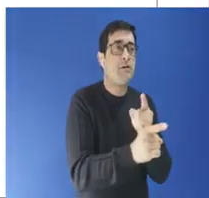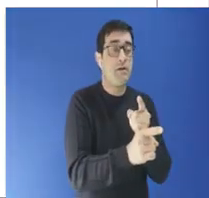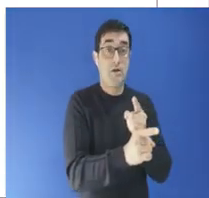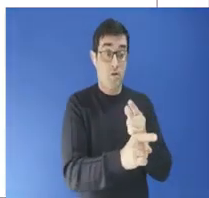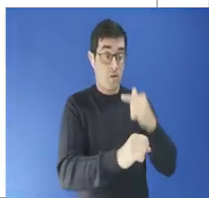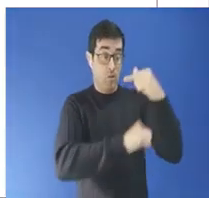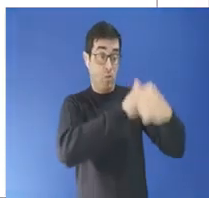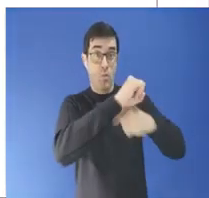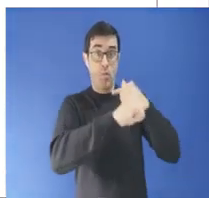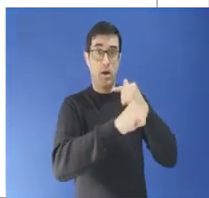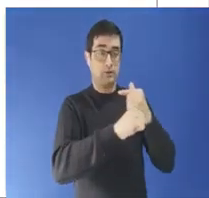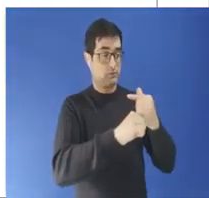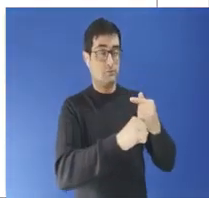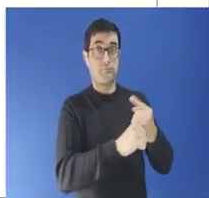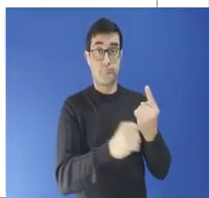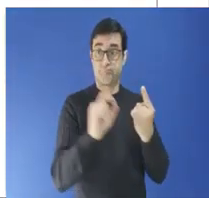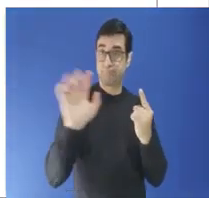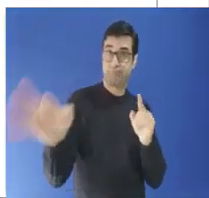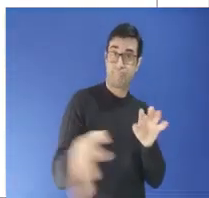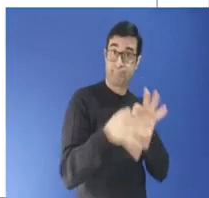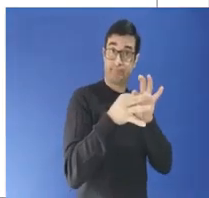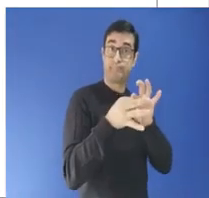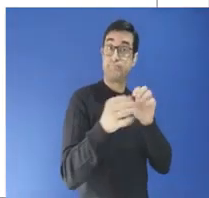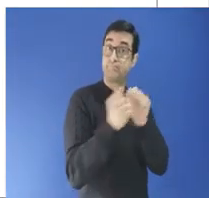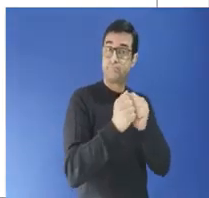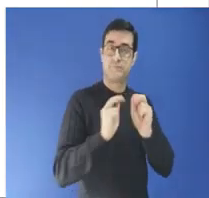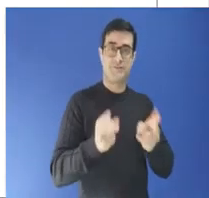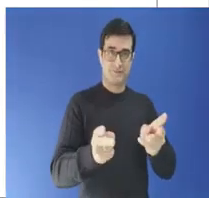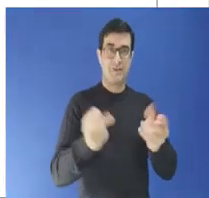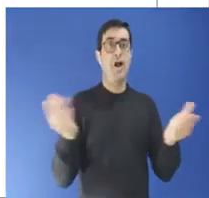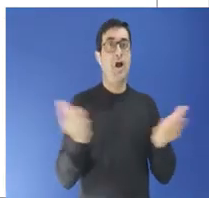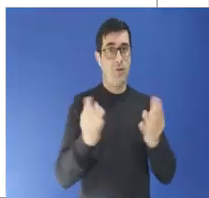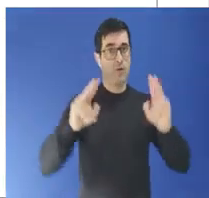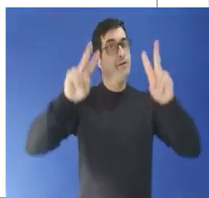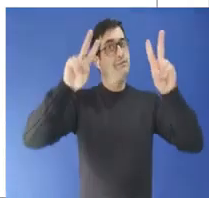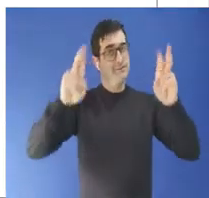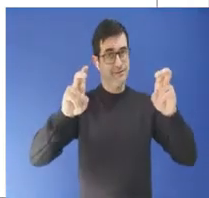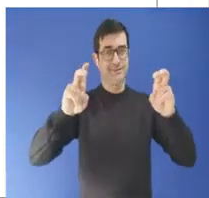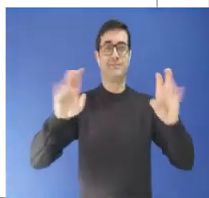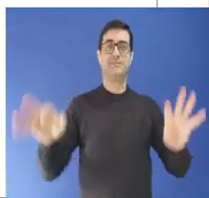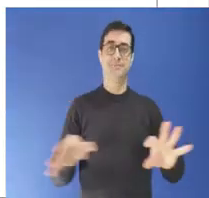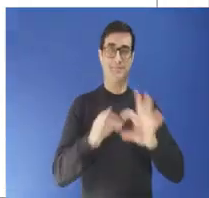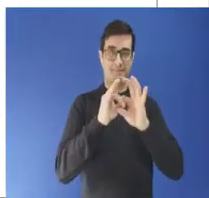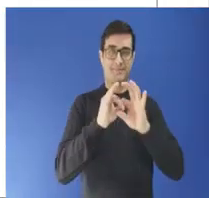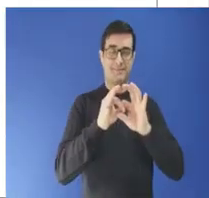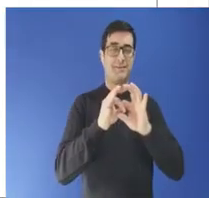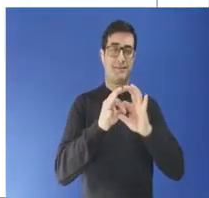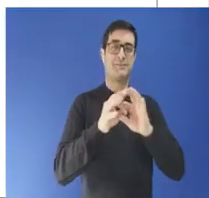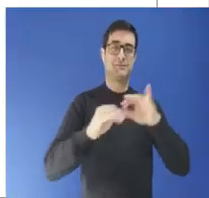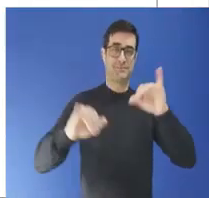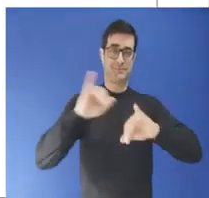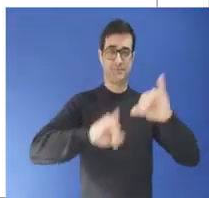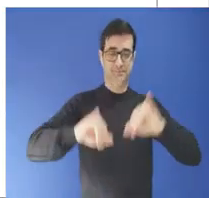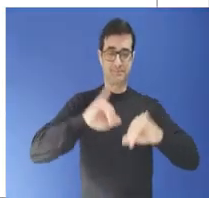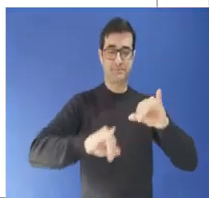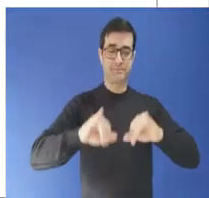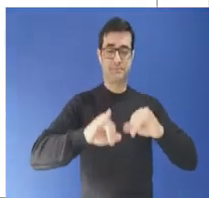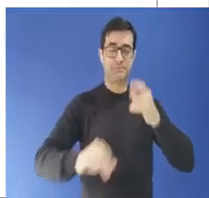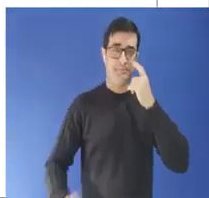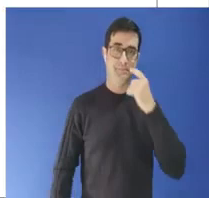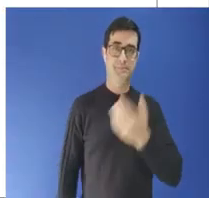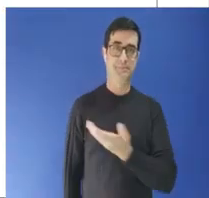a importância desse módulo que é de ligações químicas. Então, para que dois ou mais átomos